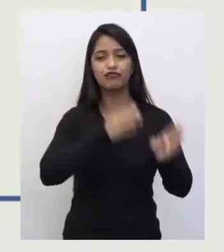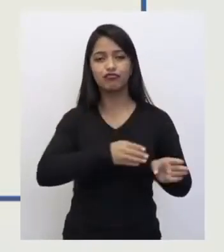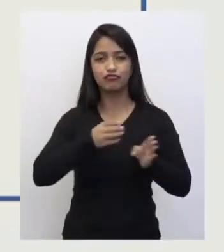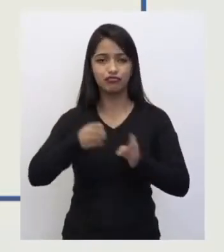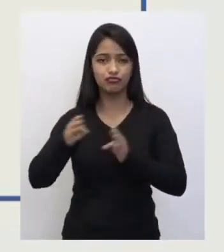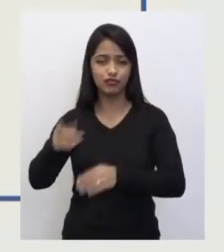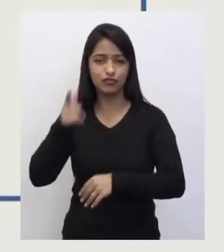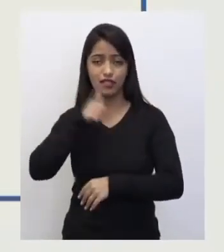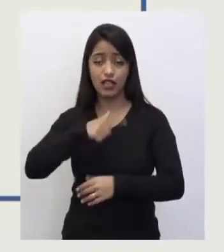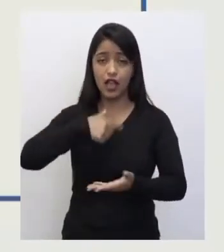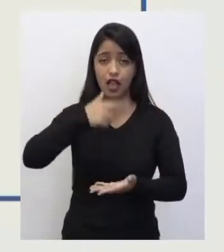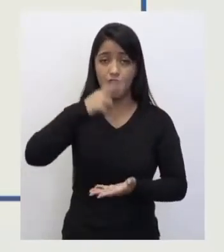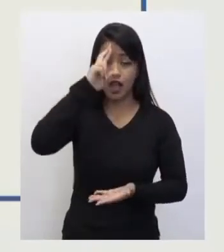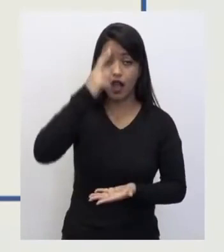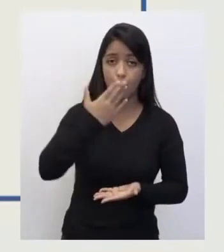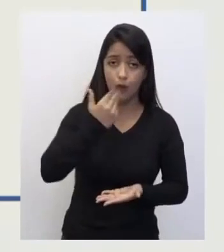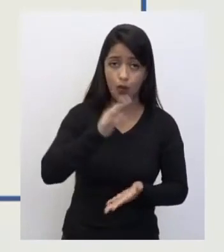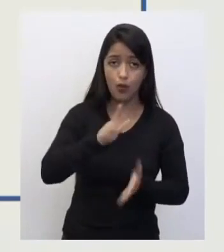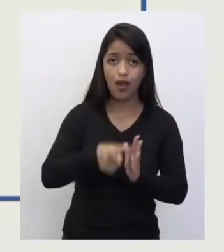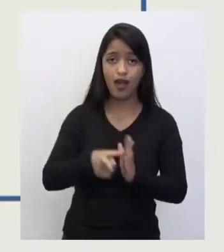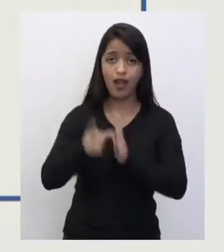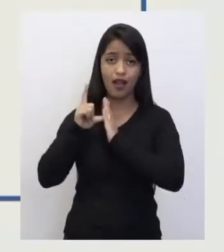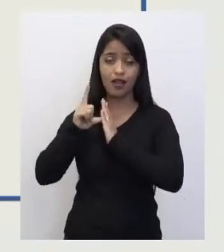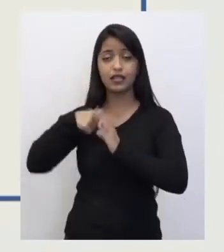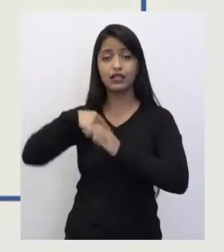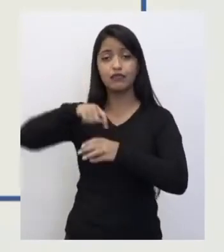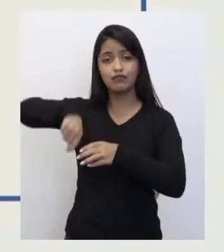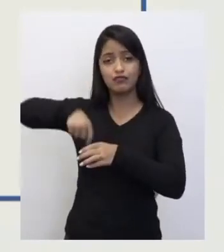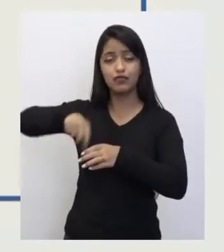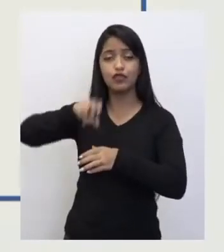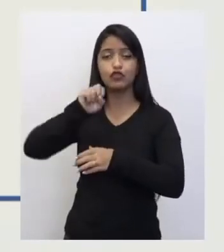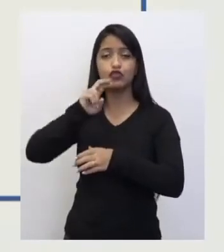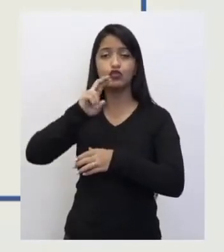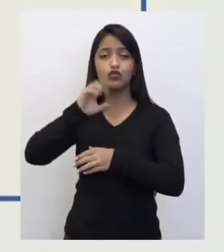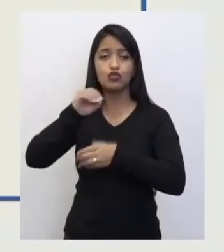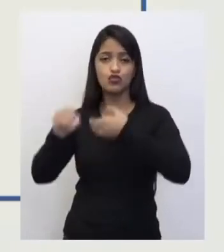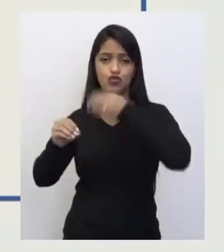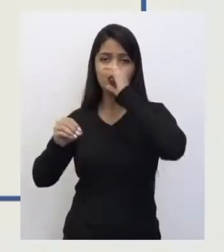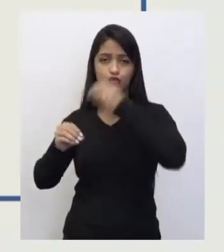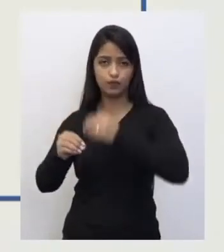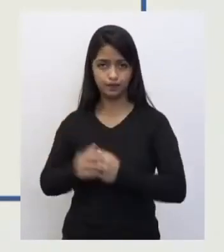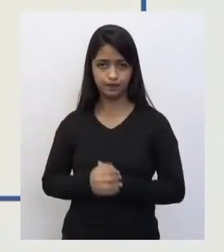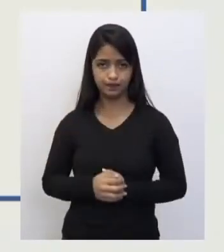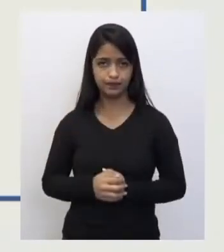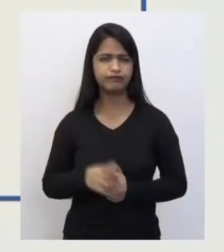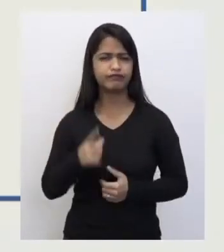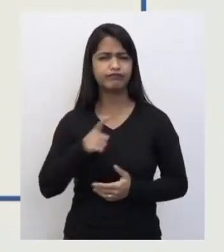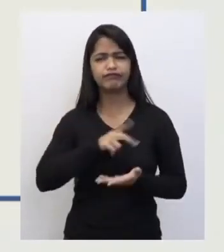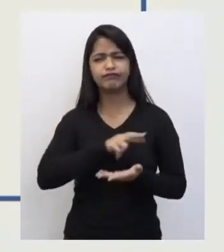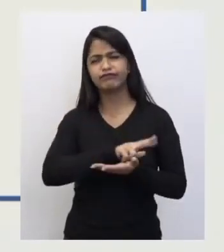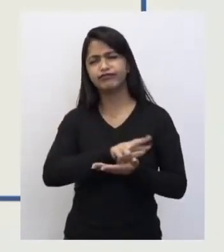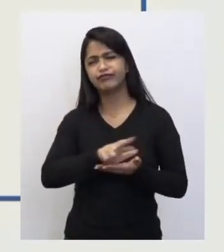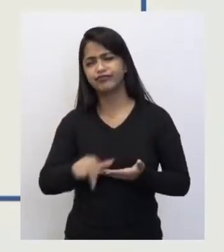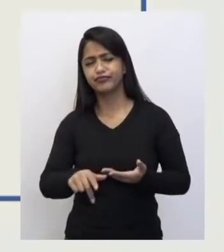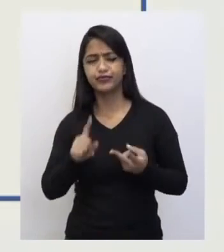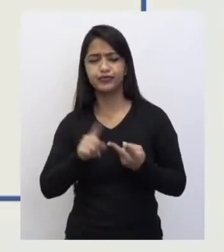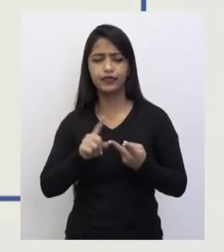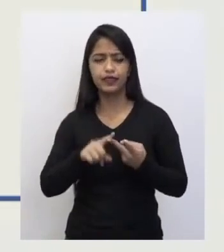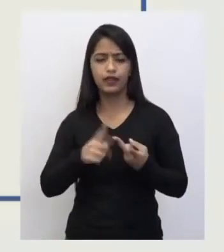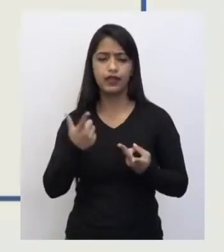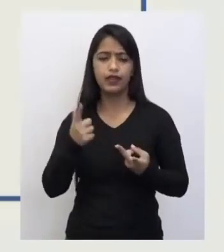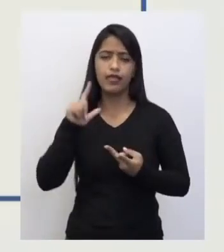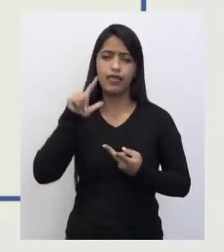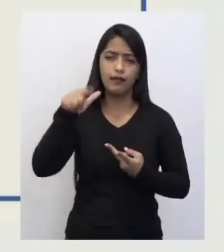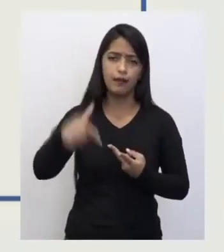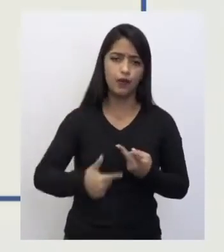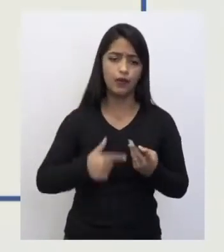informação. Antes de almoçar, eu vou preparar um suco, tá? E por aí vai. Temos como exemplo o depois,